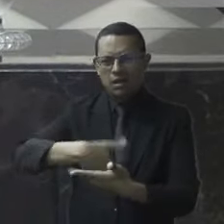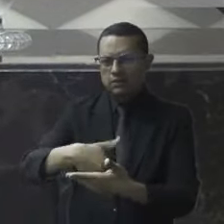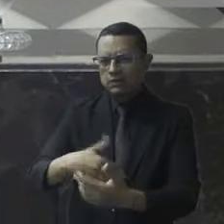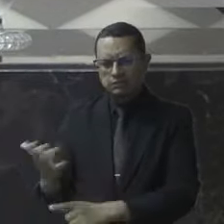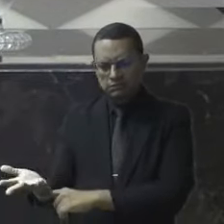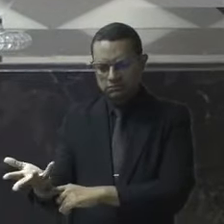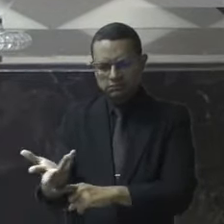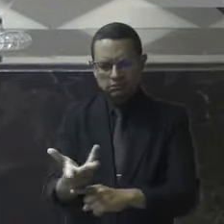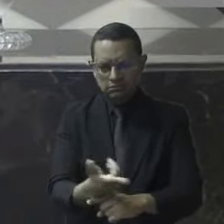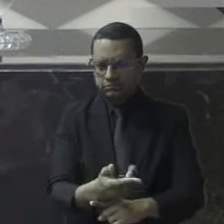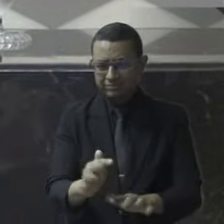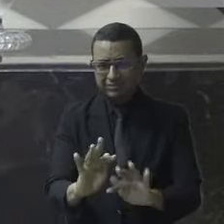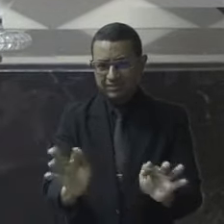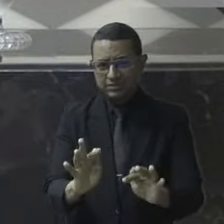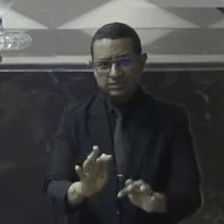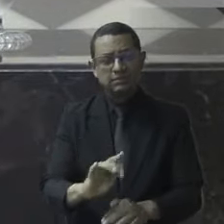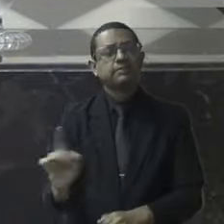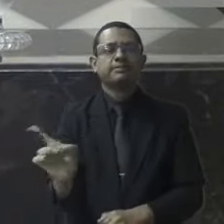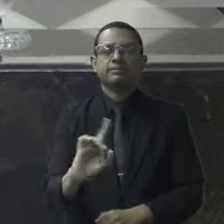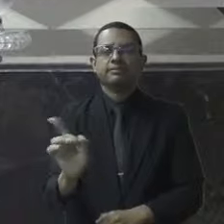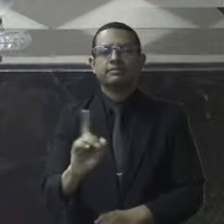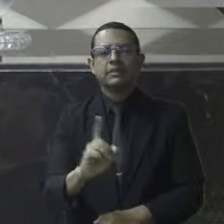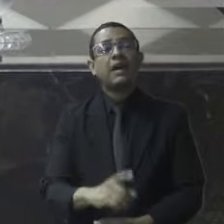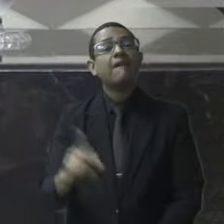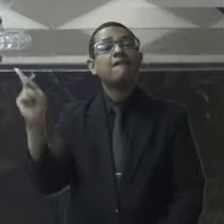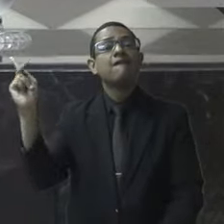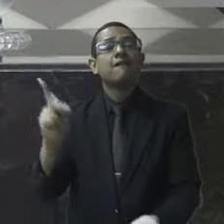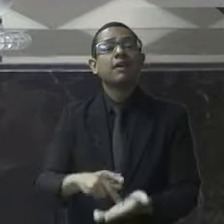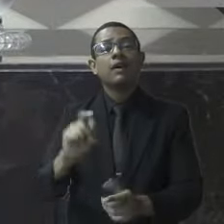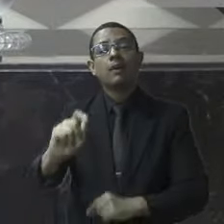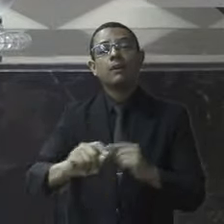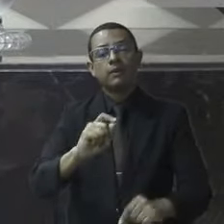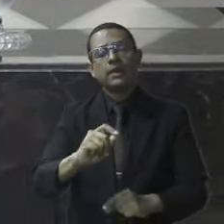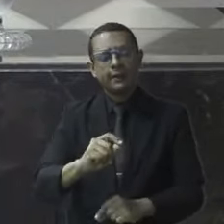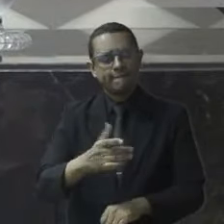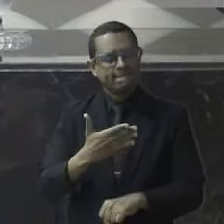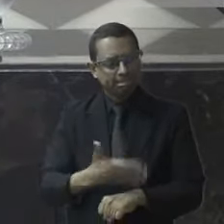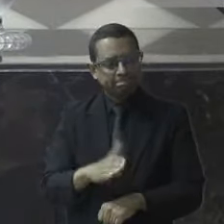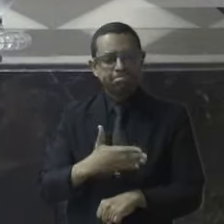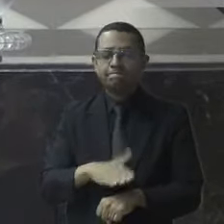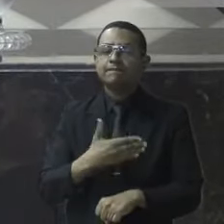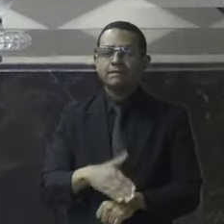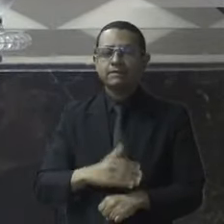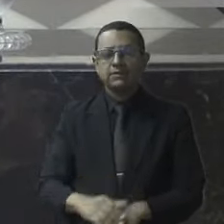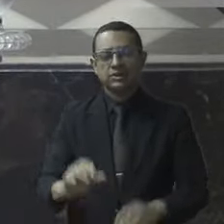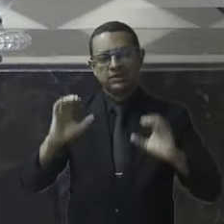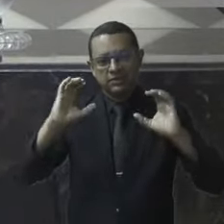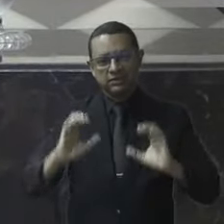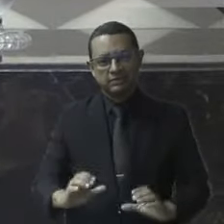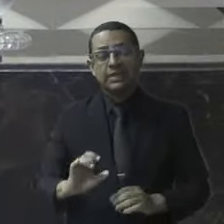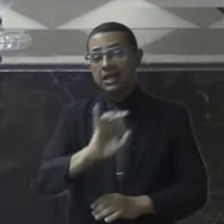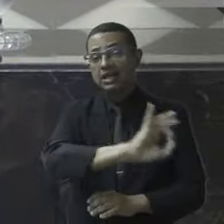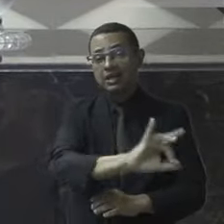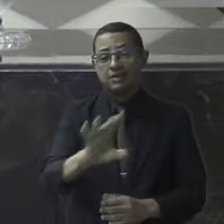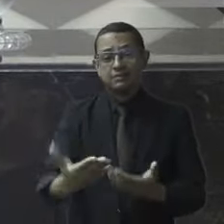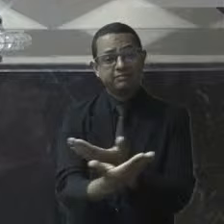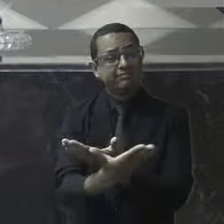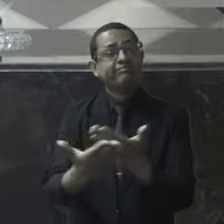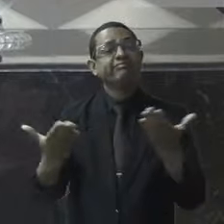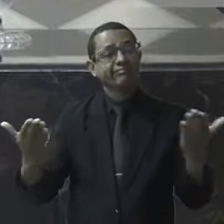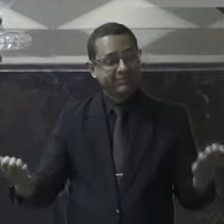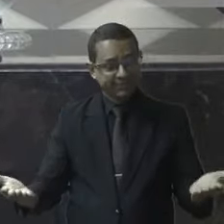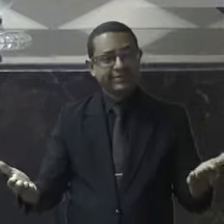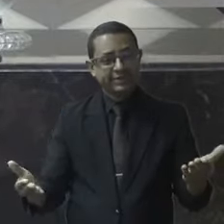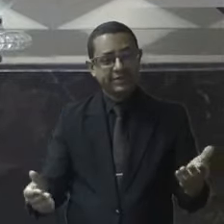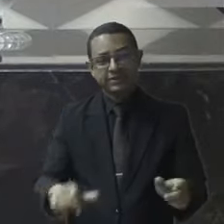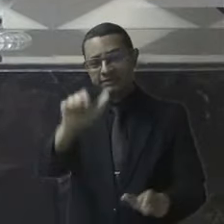evento, mas um verdadeiro exercício de cidadania, e cada um de vocês desempenhou um